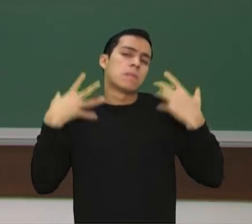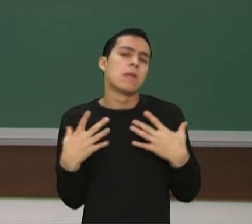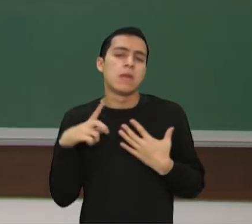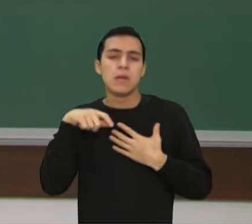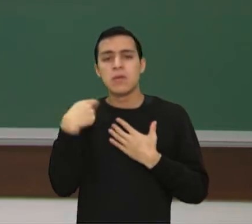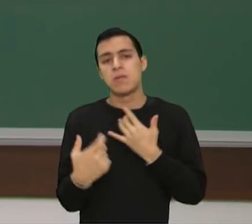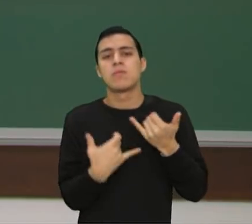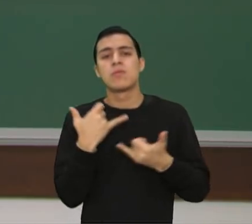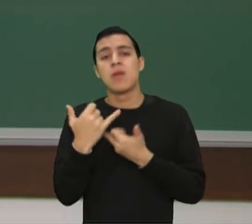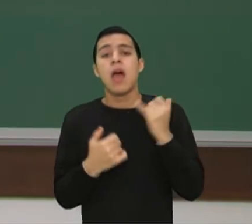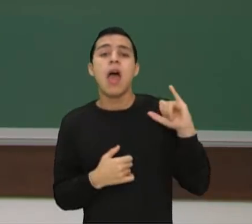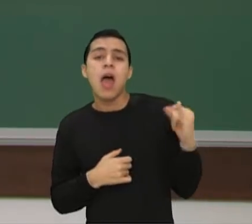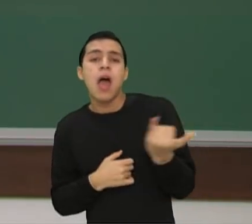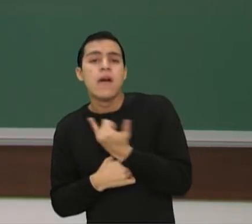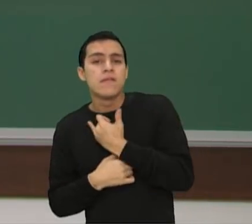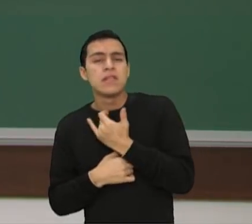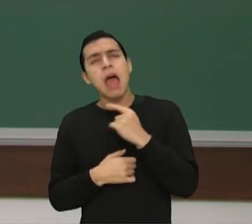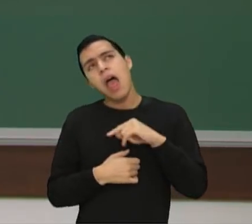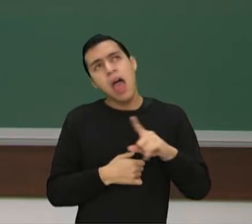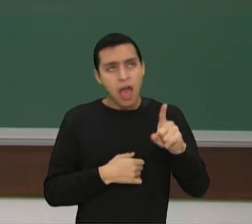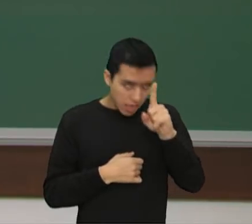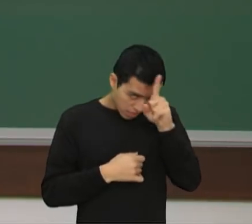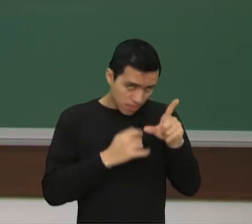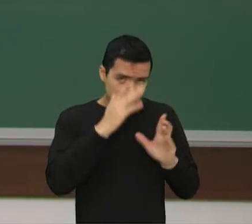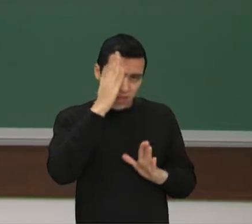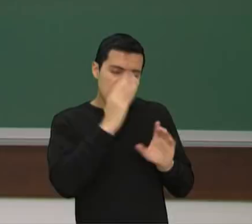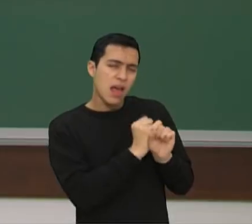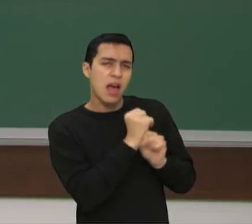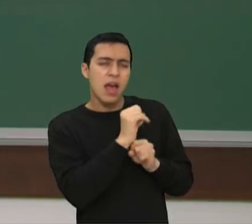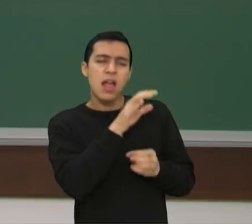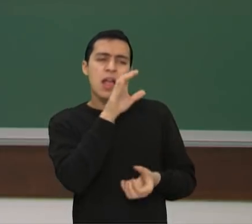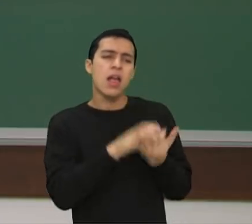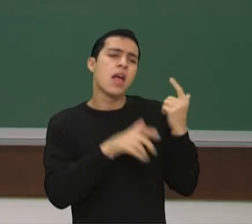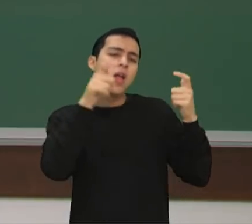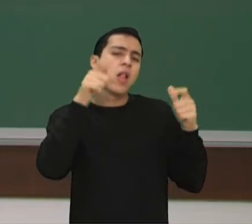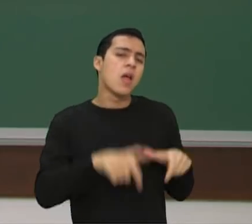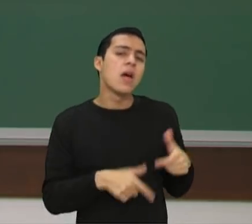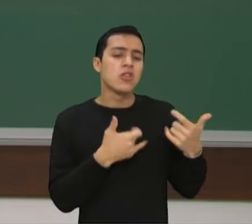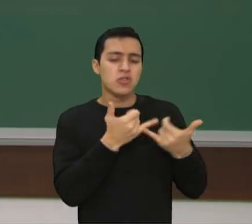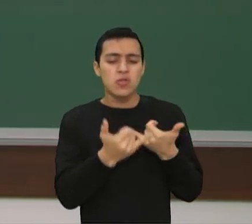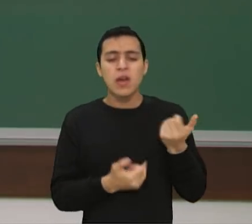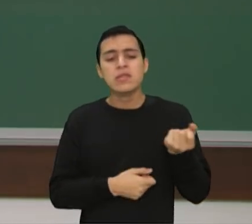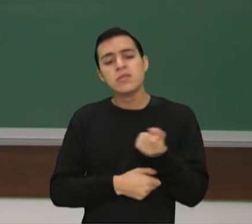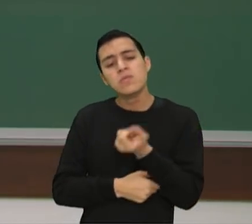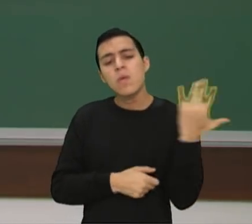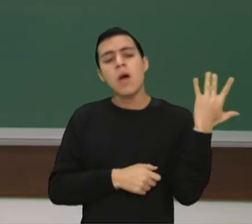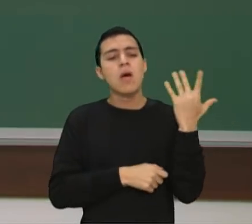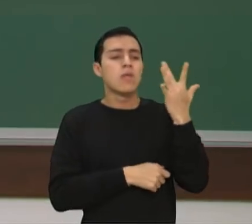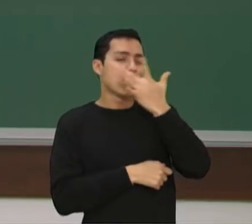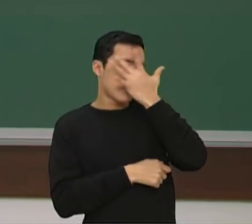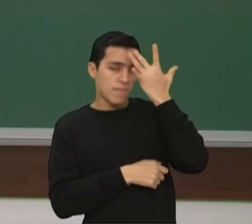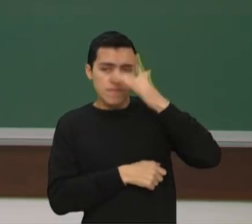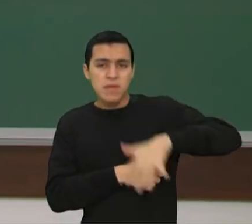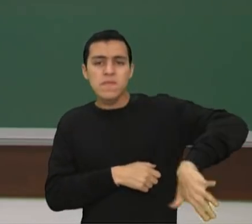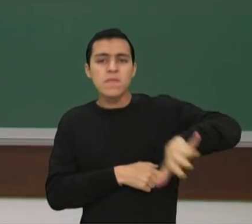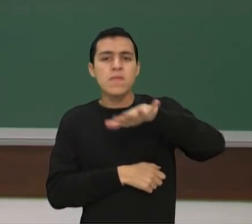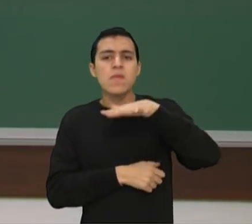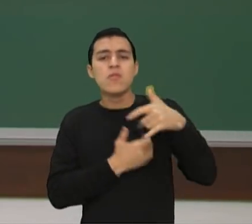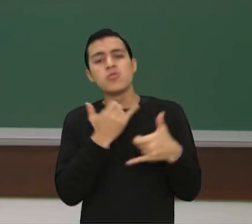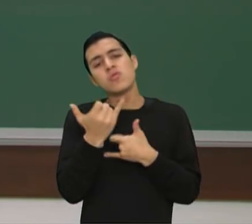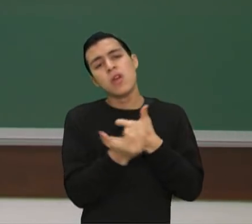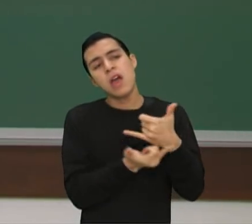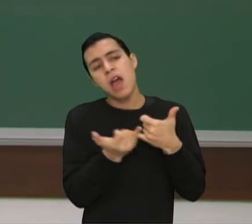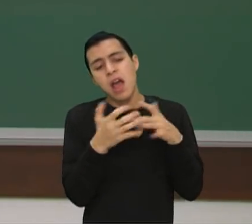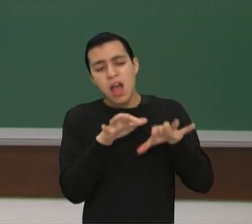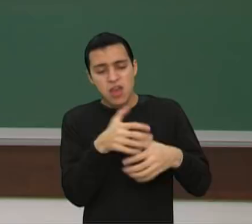jogo. Então, aproveita lá, faça, ele foi inventado no tal ano, no tal lugar, era jogado por tais pessoas, isso, e é jogado dessa